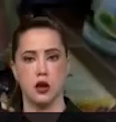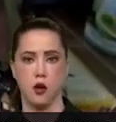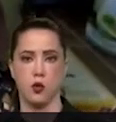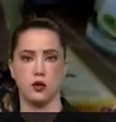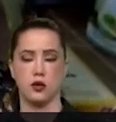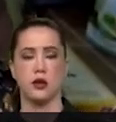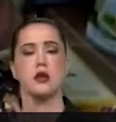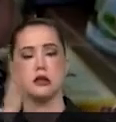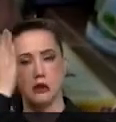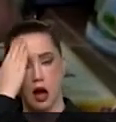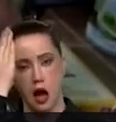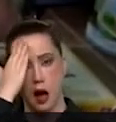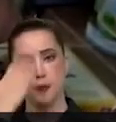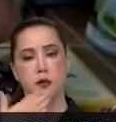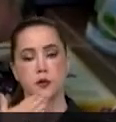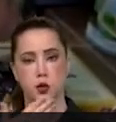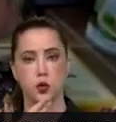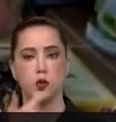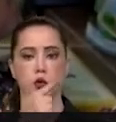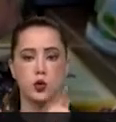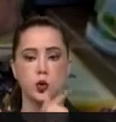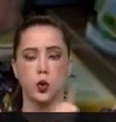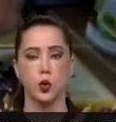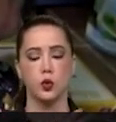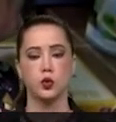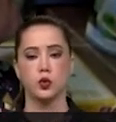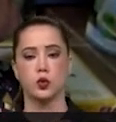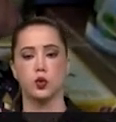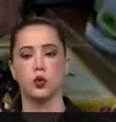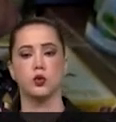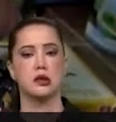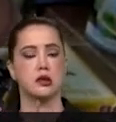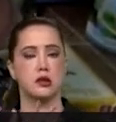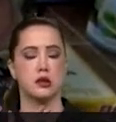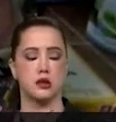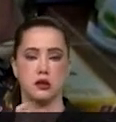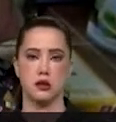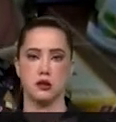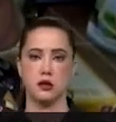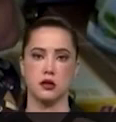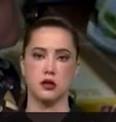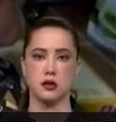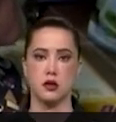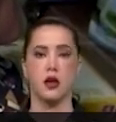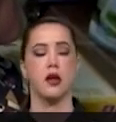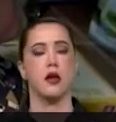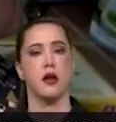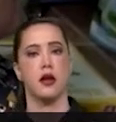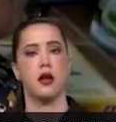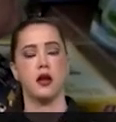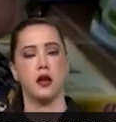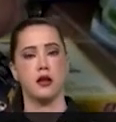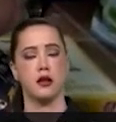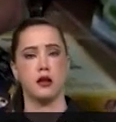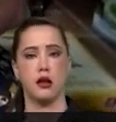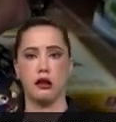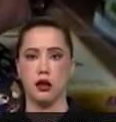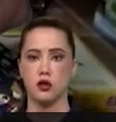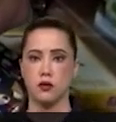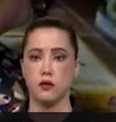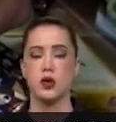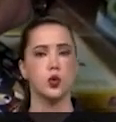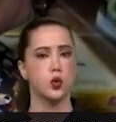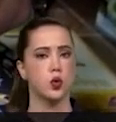sabe interagir com as outras mídias, né? Ele entra no Netflix, nos streams todos,